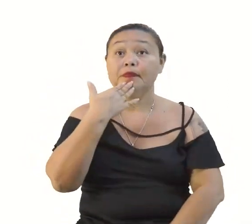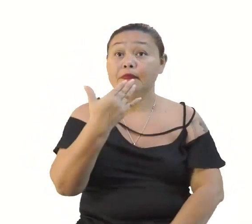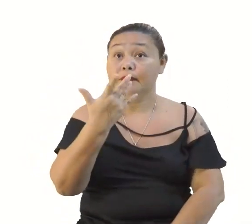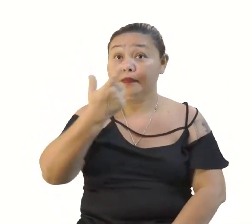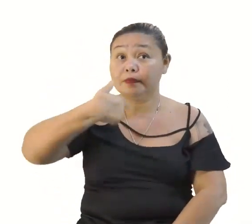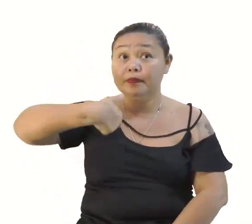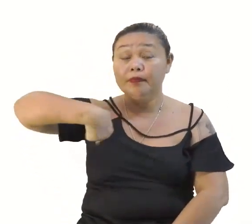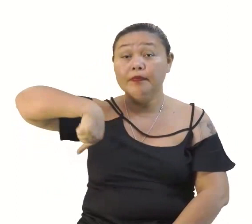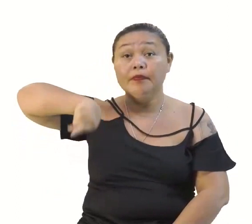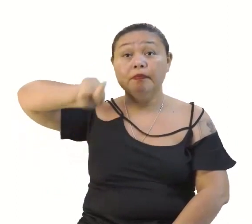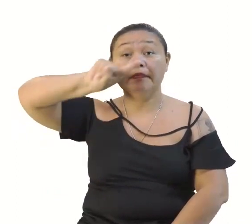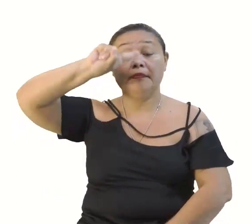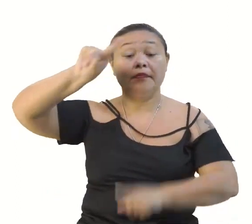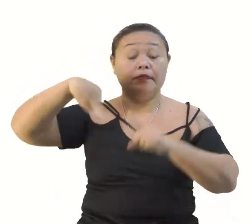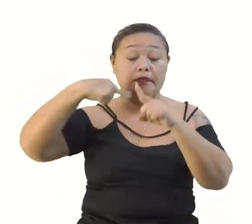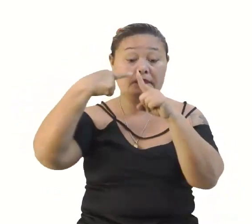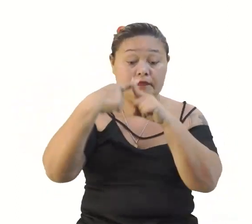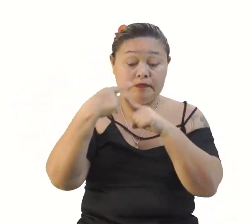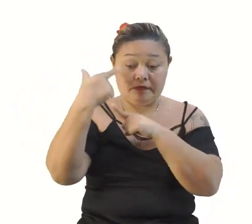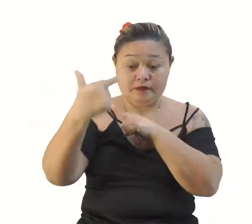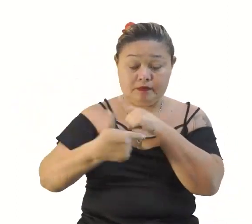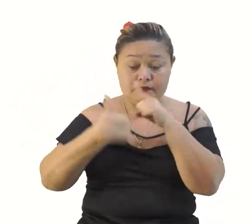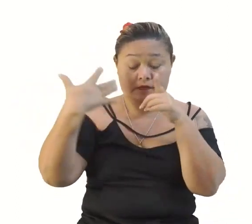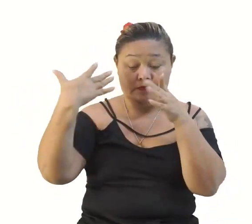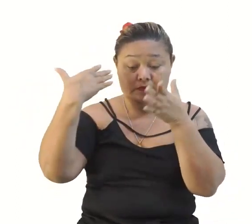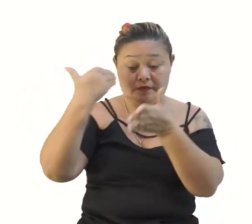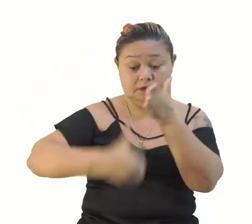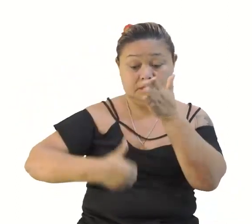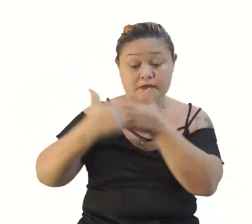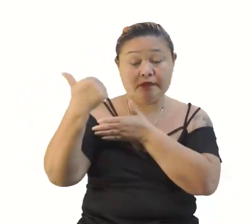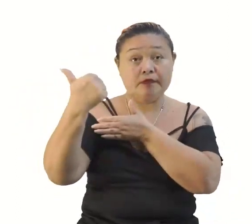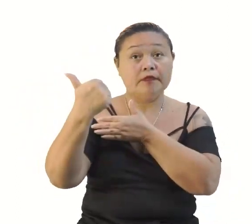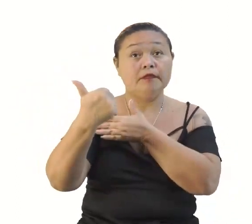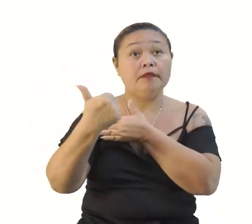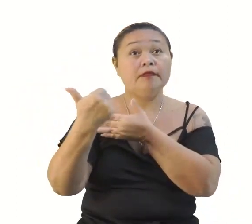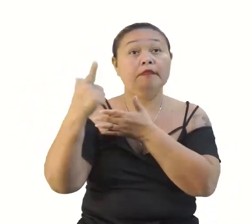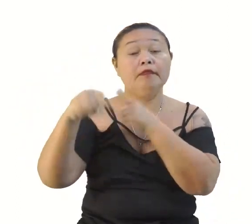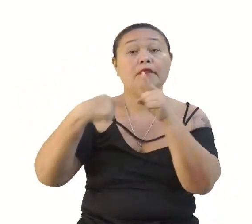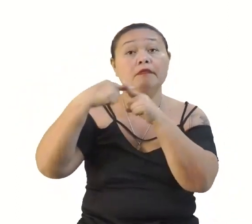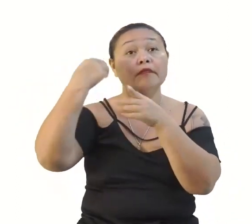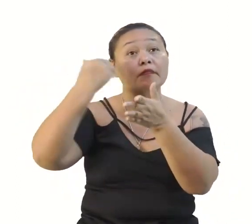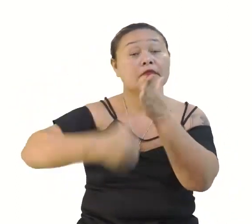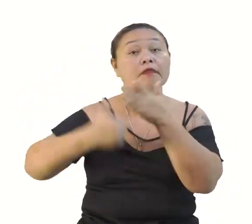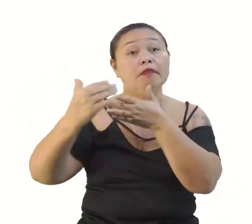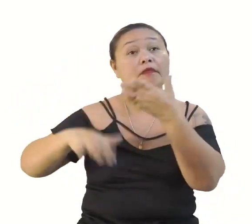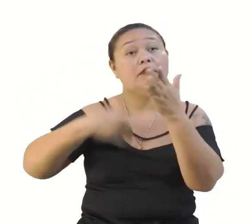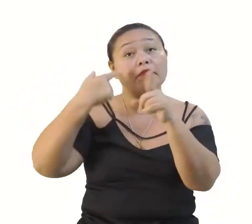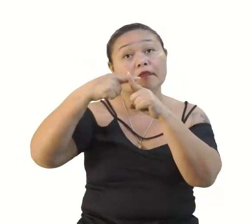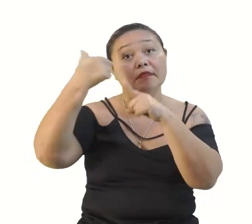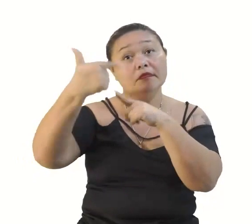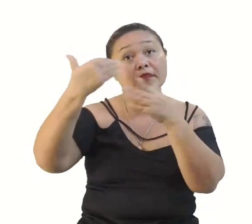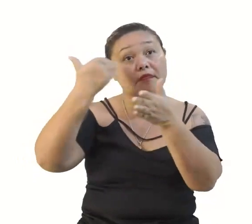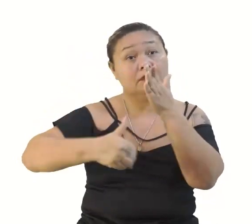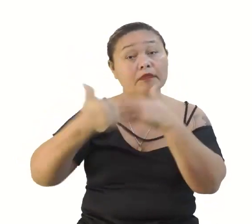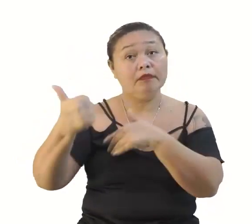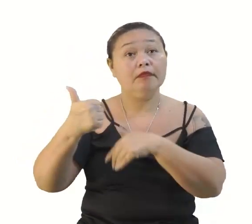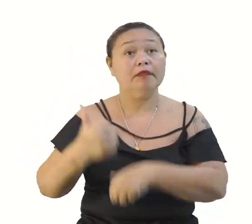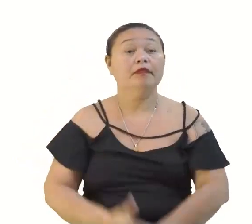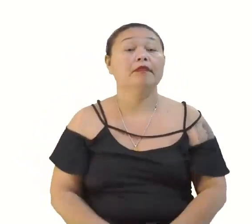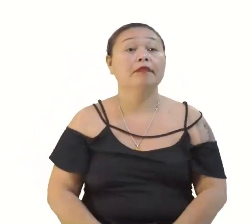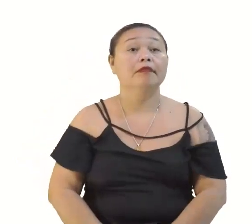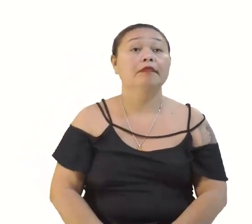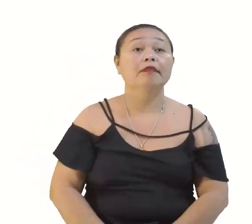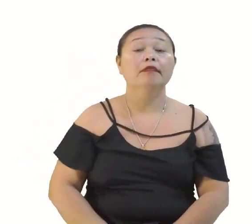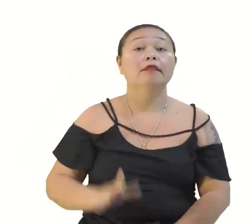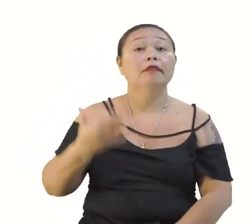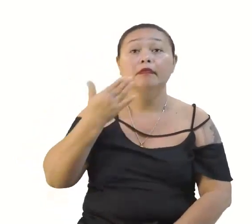nós multipliquemos por 2 e tiremos 1. Multiplica por 2, subtrai 1. Multiplica por 2, subtrai 1. Isso é o que está